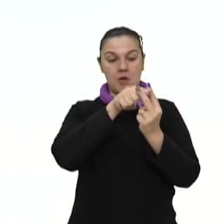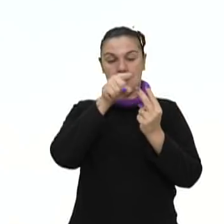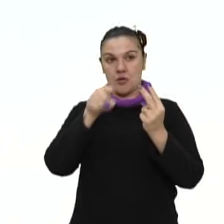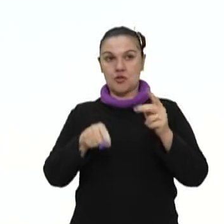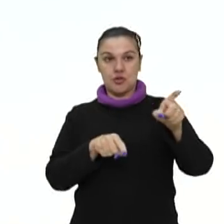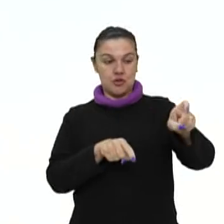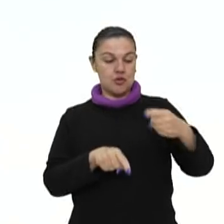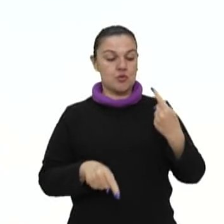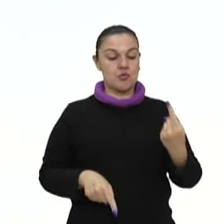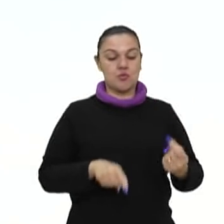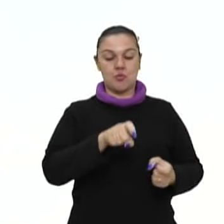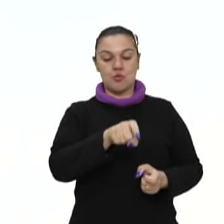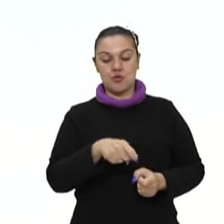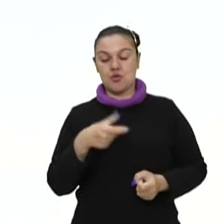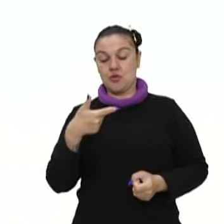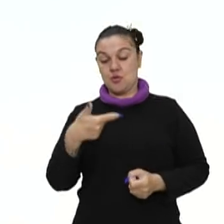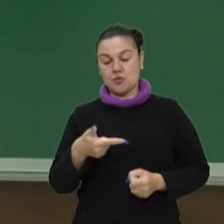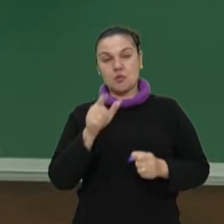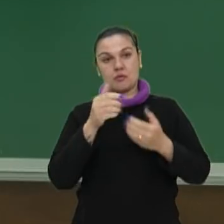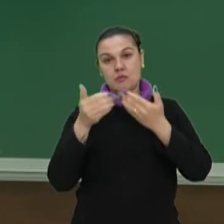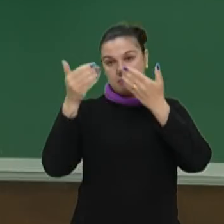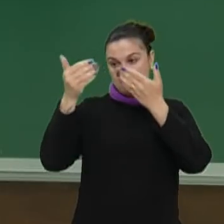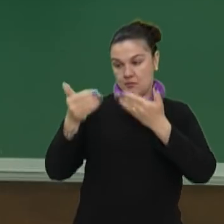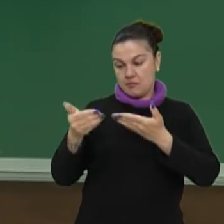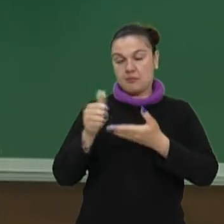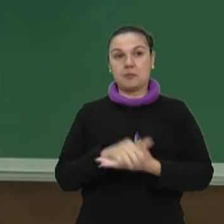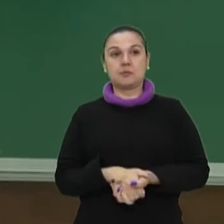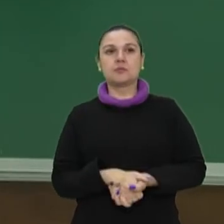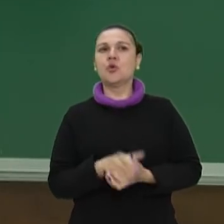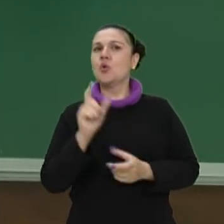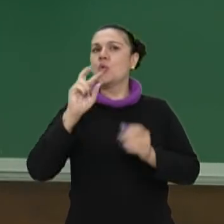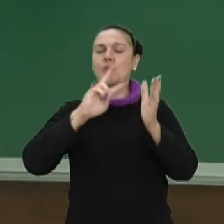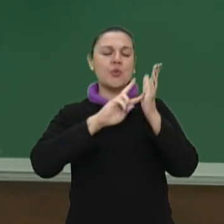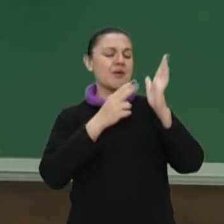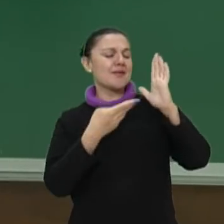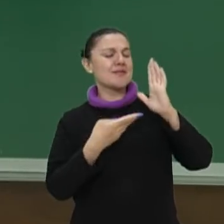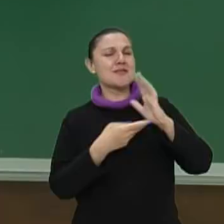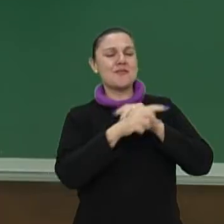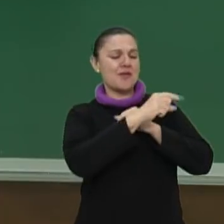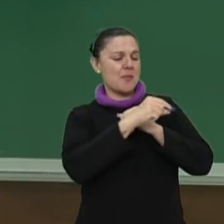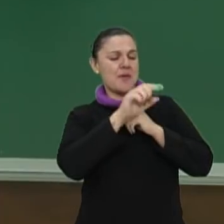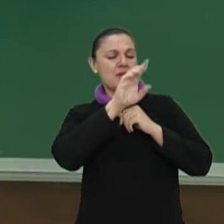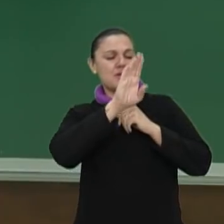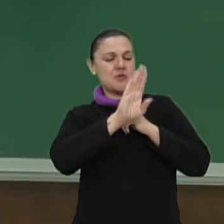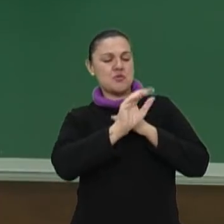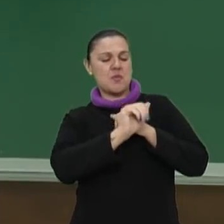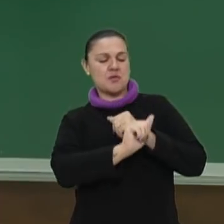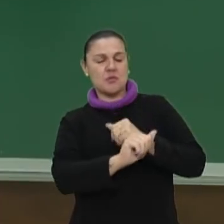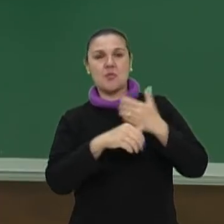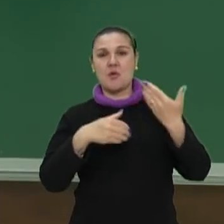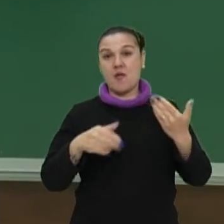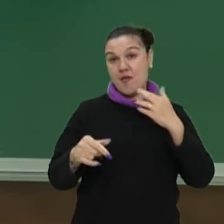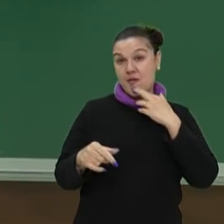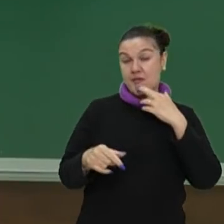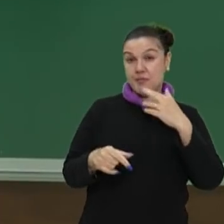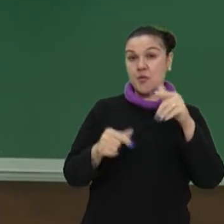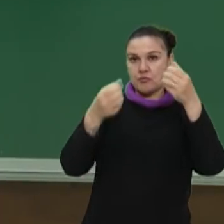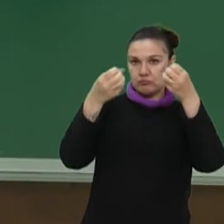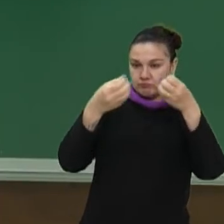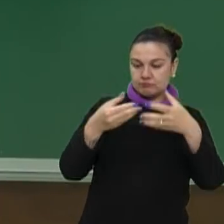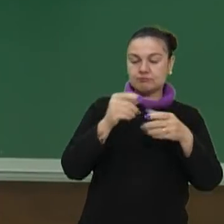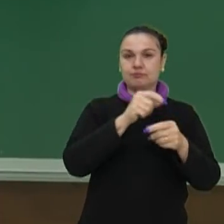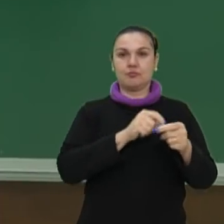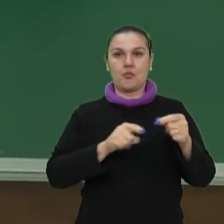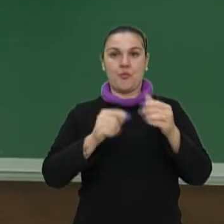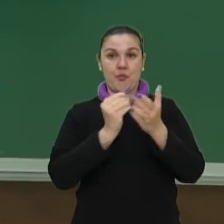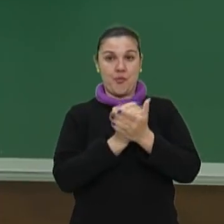x1 com o x2, o resultado é menos b sobre a. O que é esse b e esse a? São os coeficientes que eu comecei a aula ali, né, falando